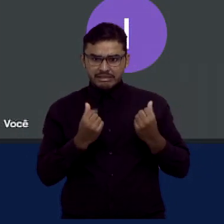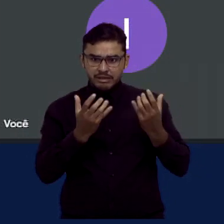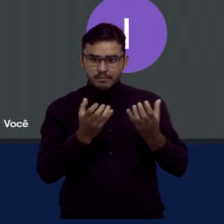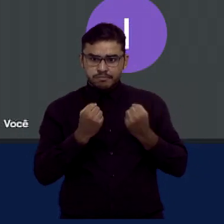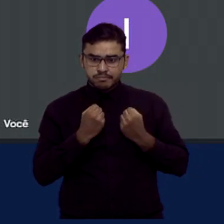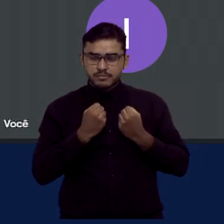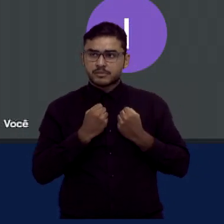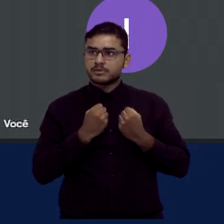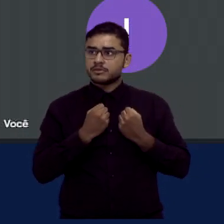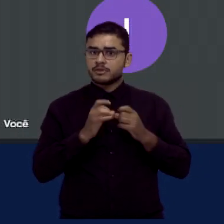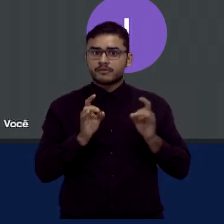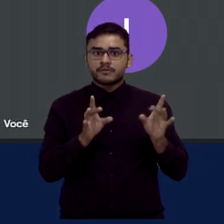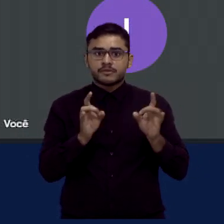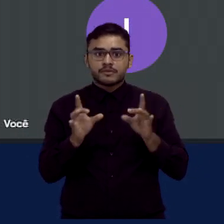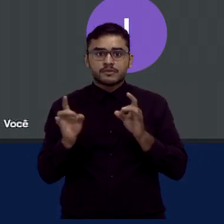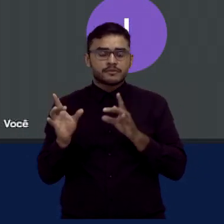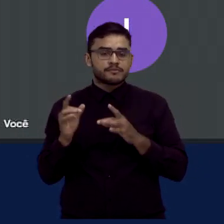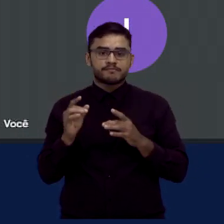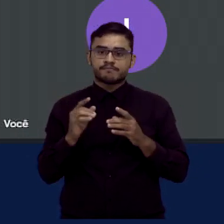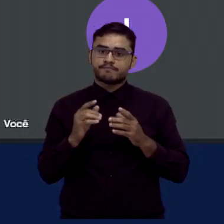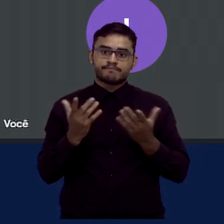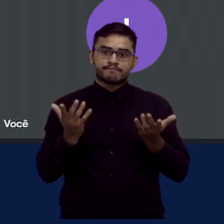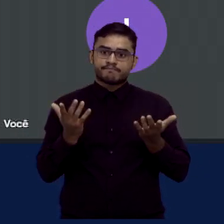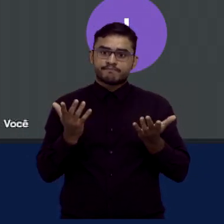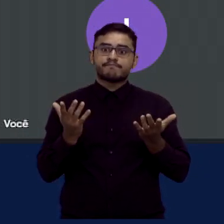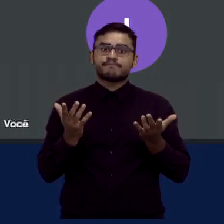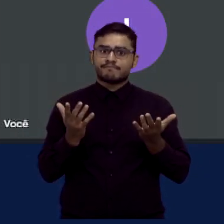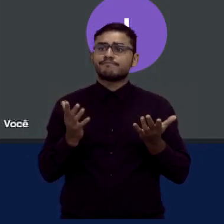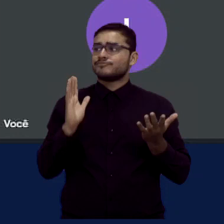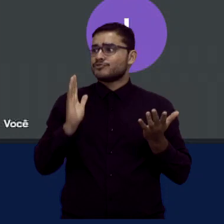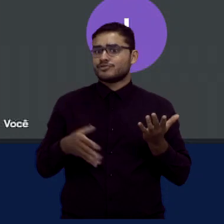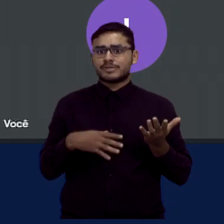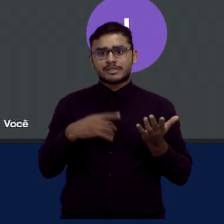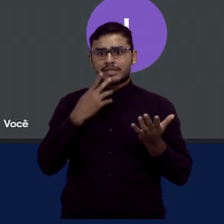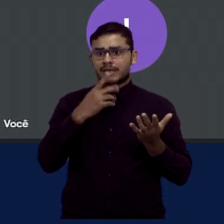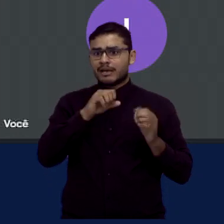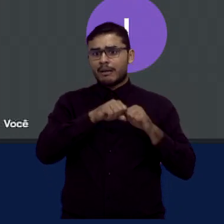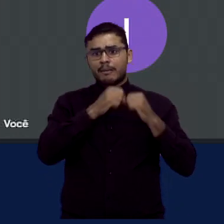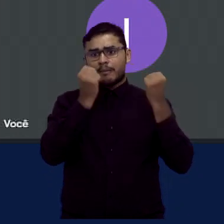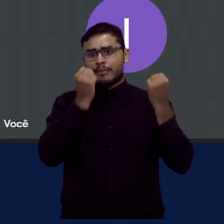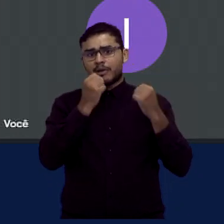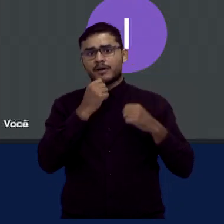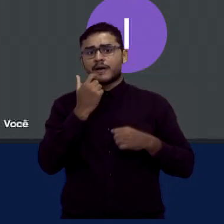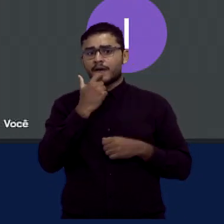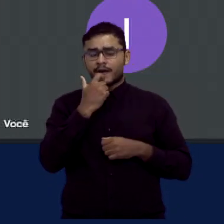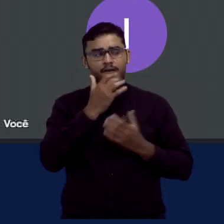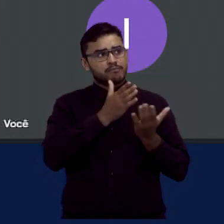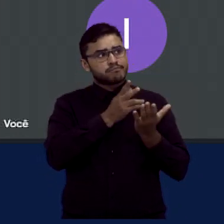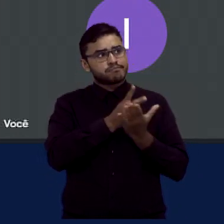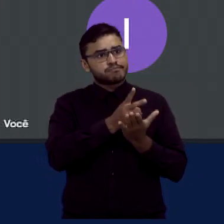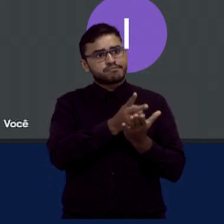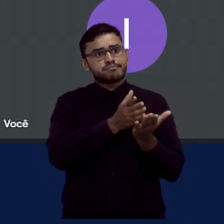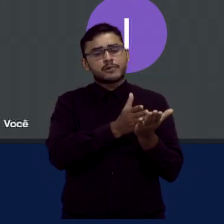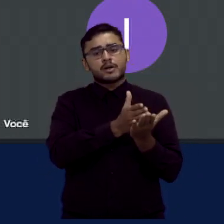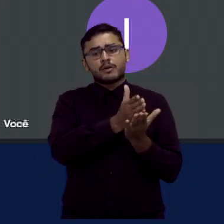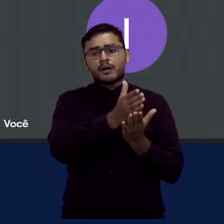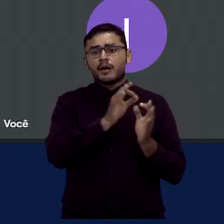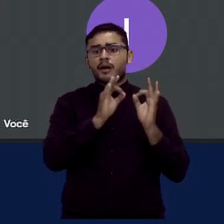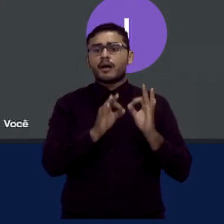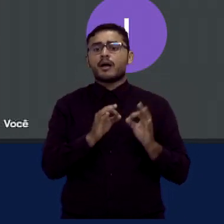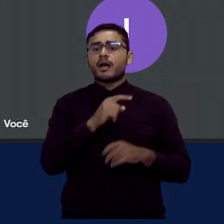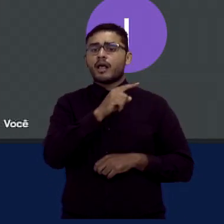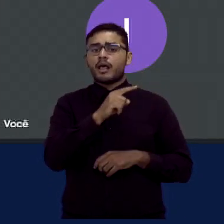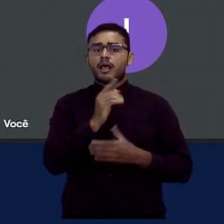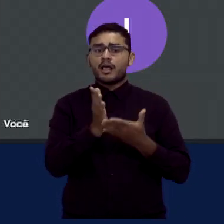do mercado mesmo, elas já tinham falido várias vezes. Então, por que eles continuam? Porque eles